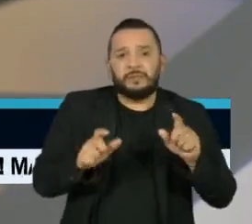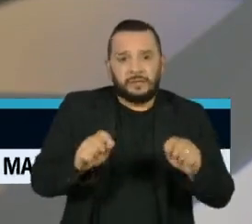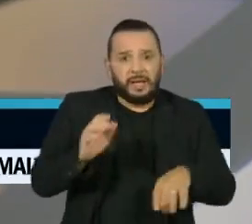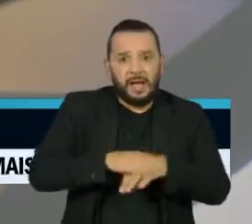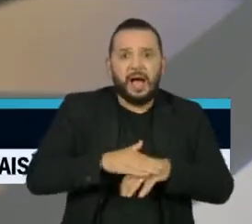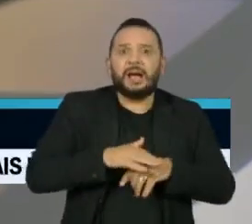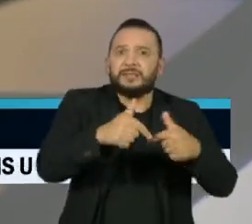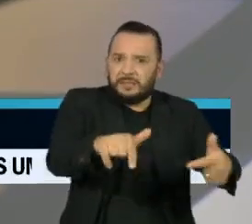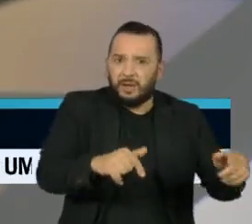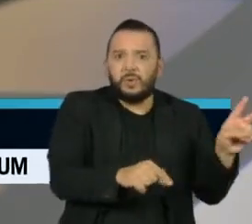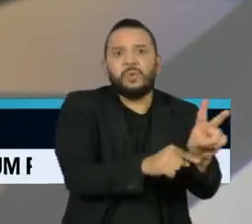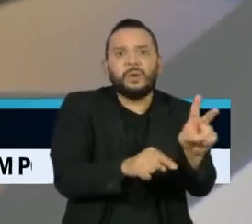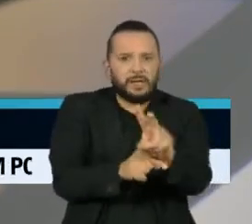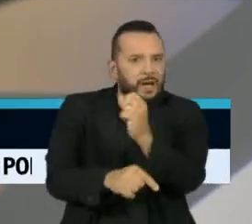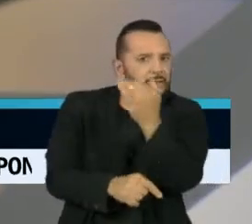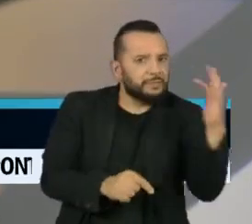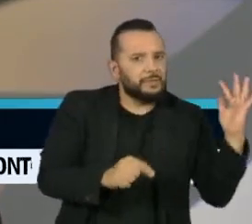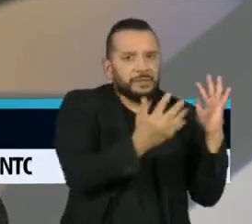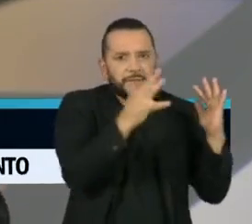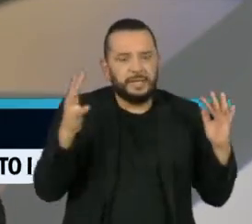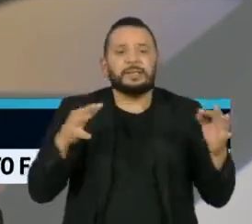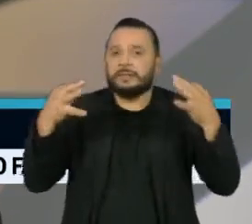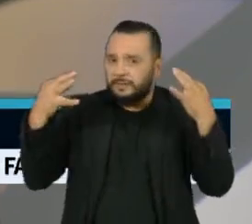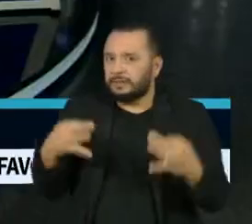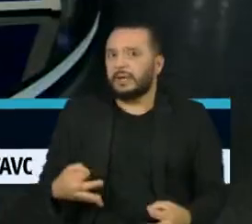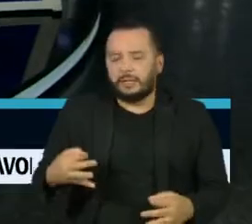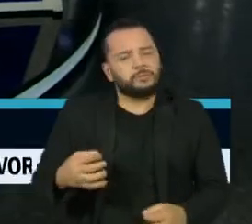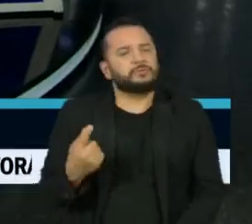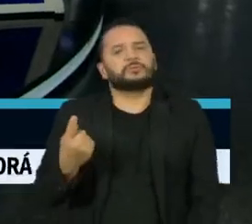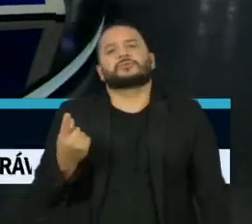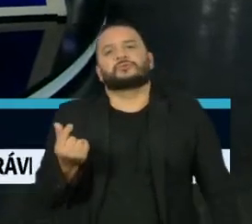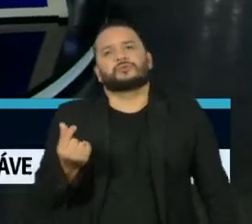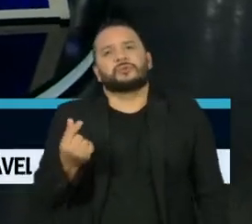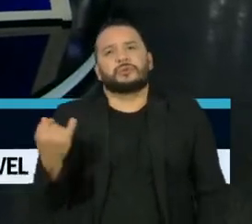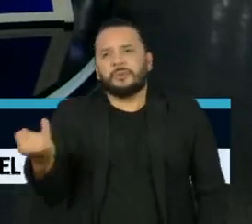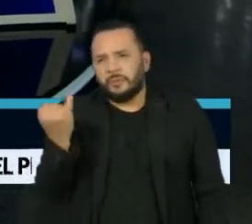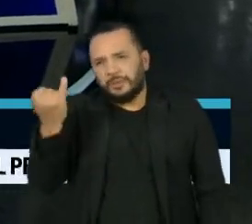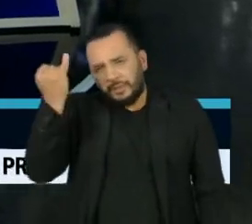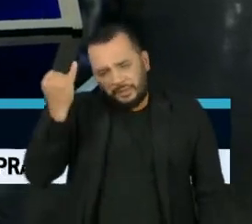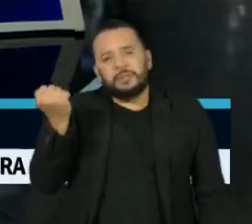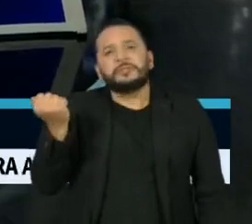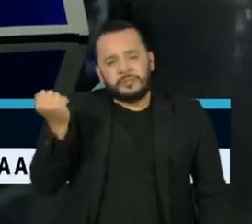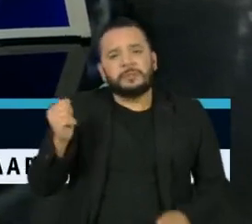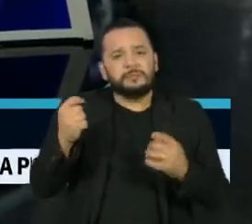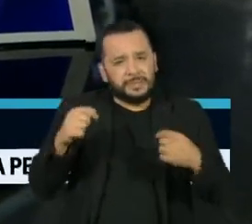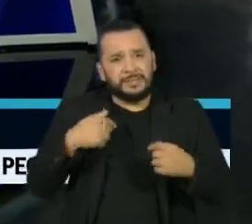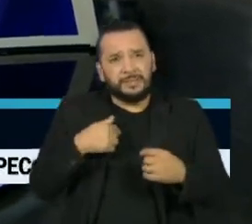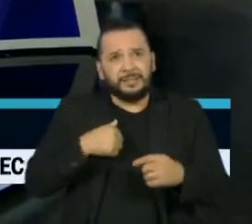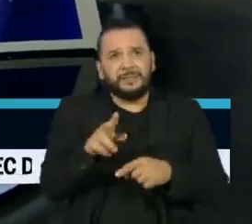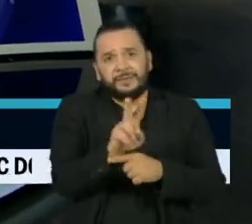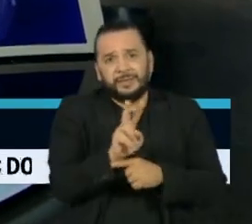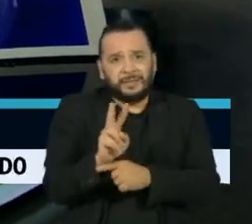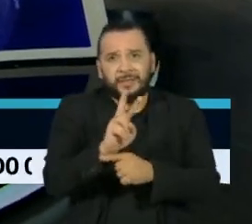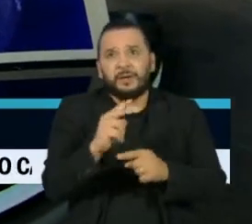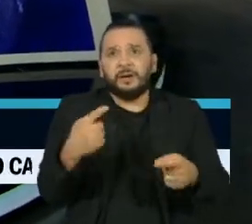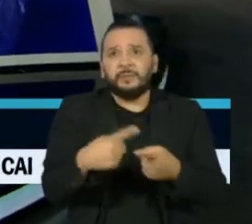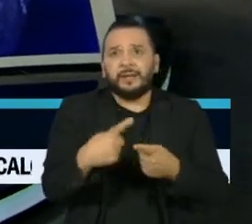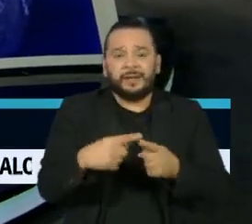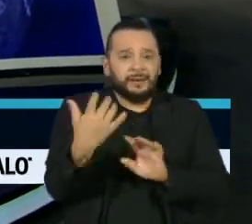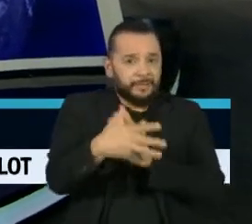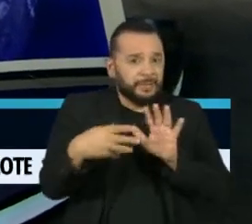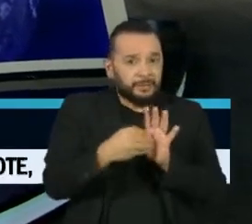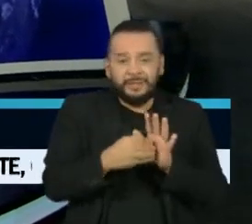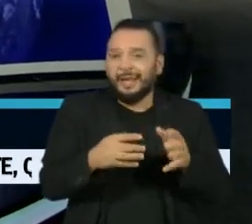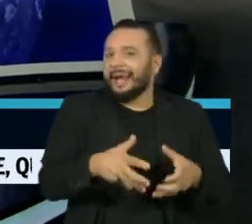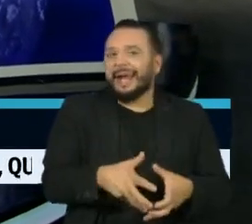seja realmente uma política de Meio Ambiente água o dinheiro é fundamental para você poder ter fiscalização no Amazônia que gigantesco para você